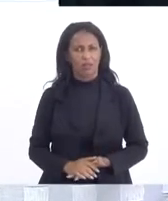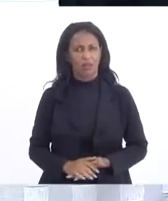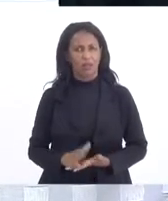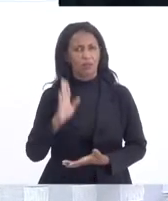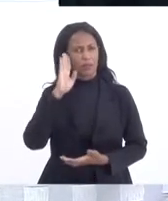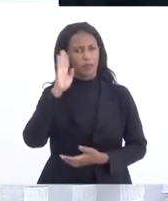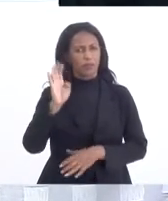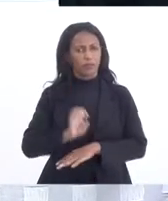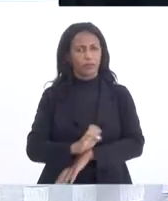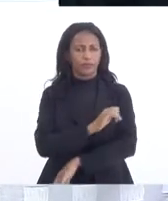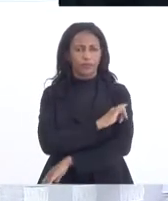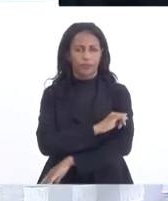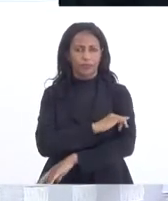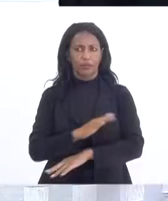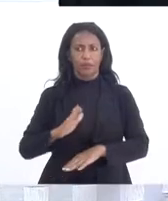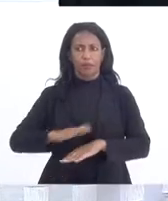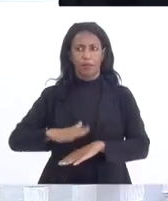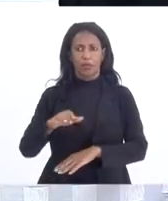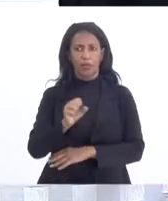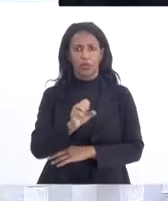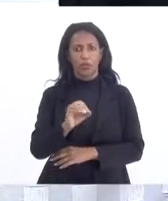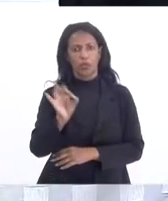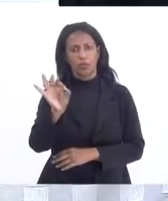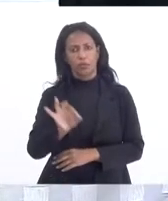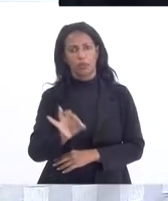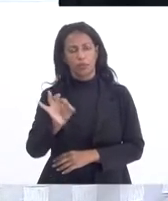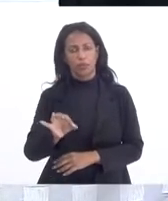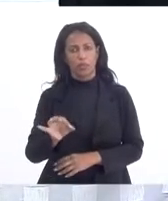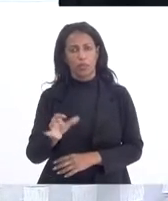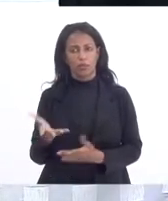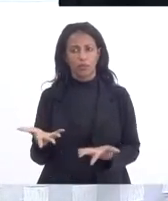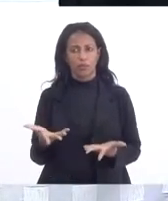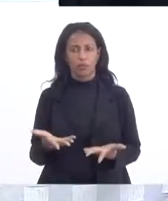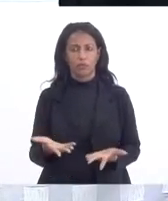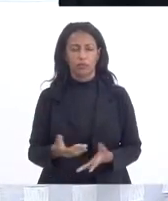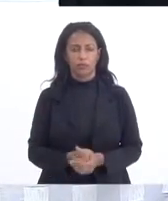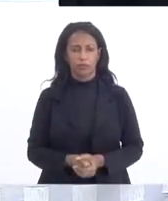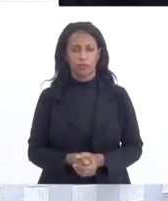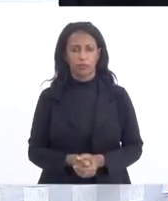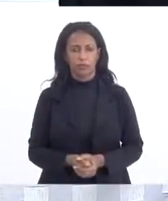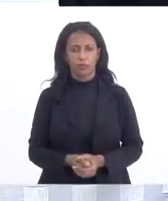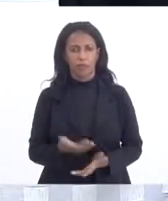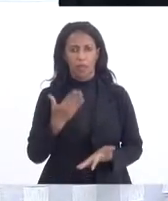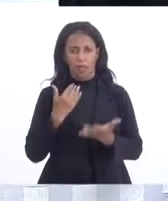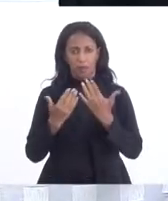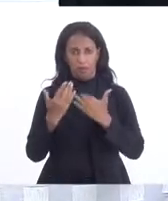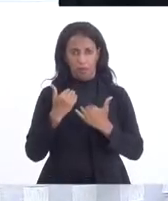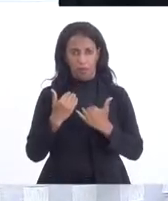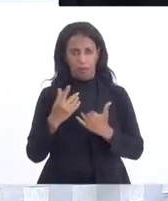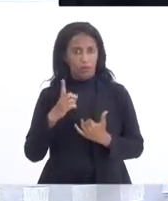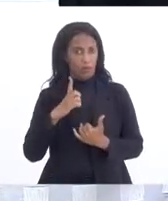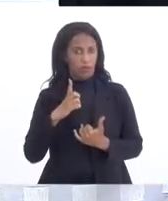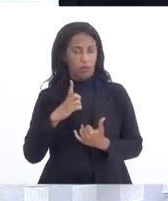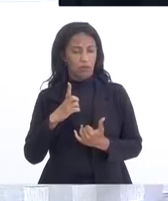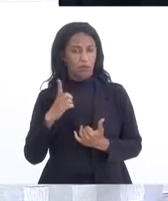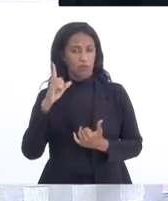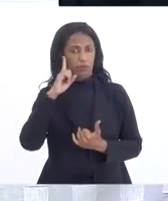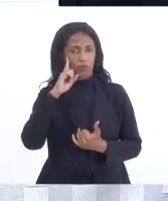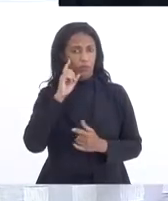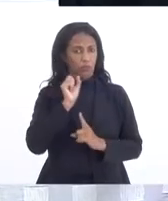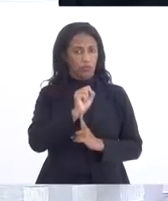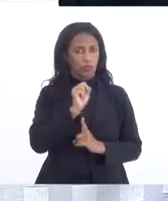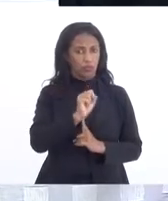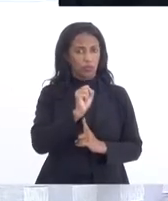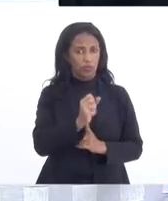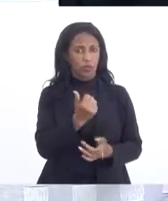estado do Rio de Janeiro. Mais de 80%, por exemplo, da alimentação que a gente consome no supermercado,